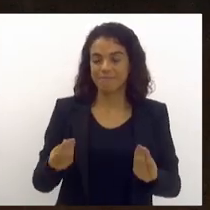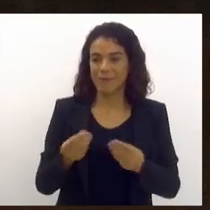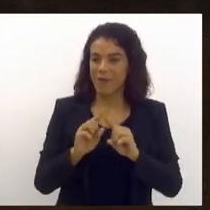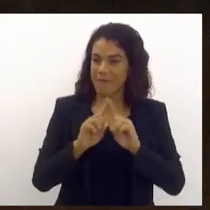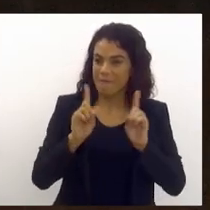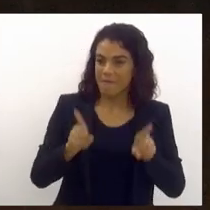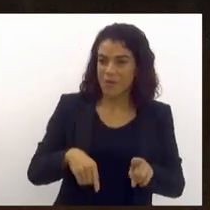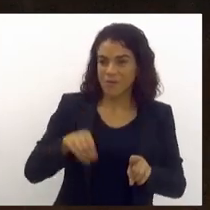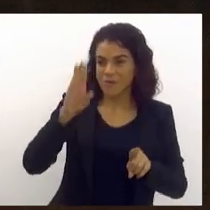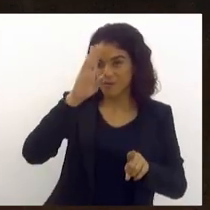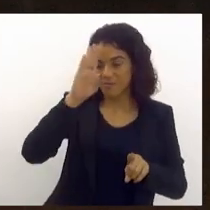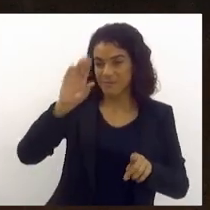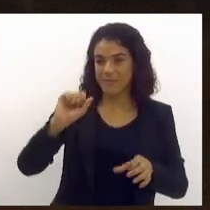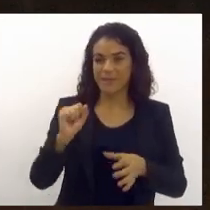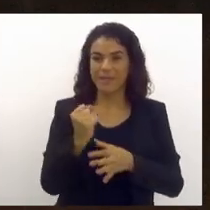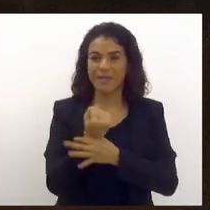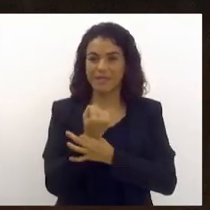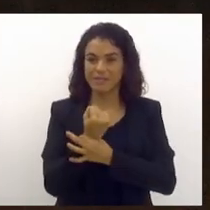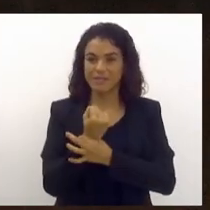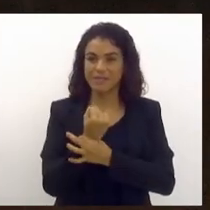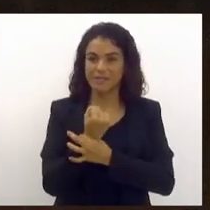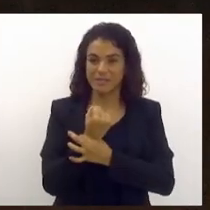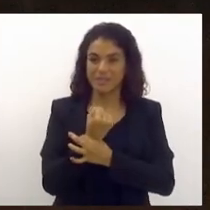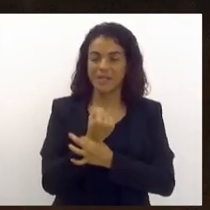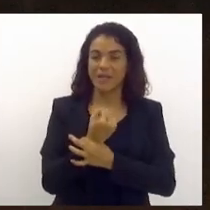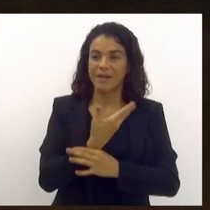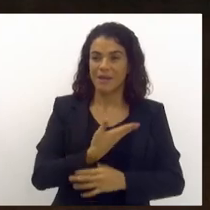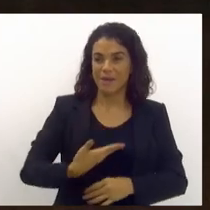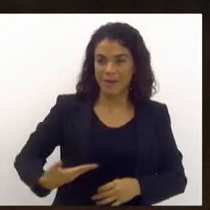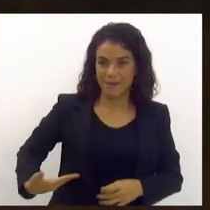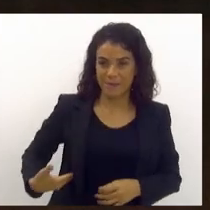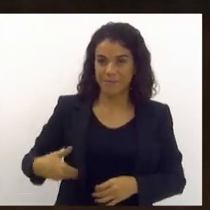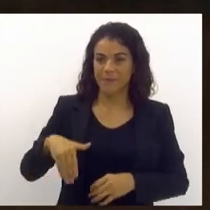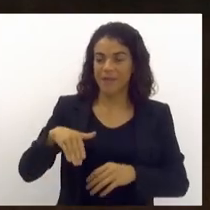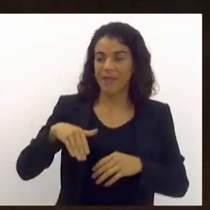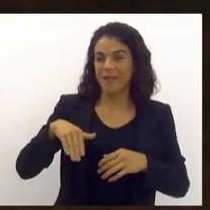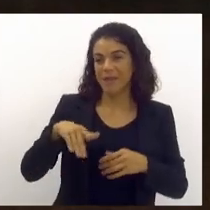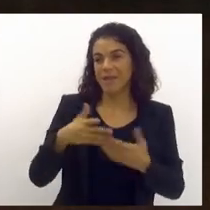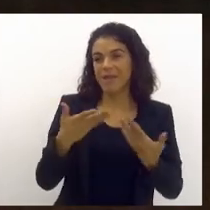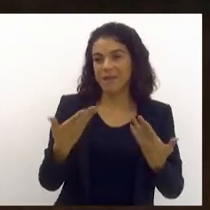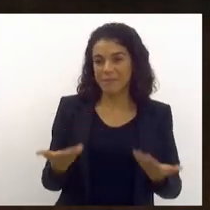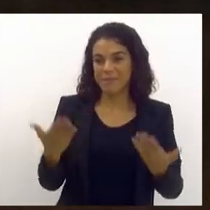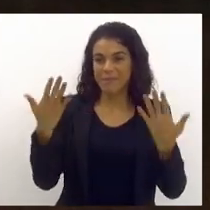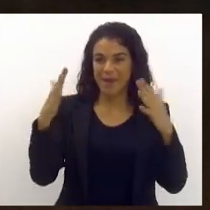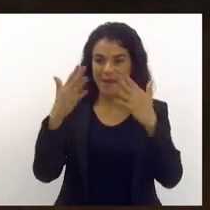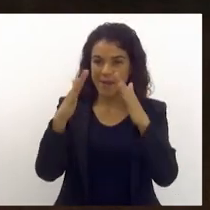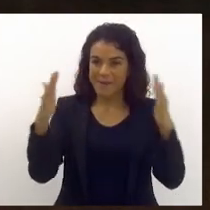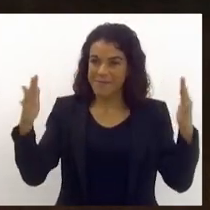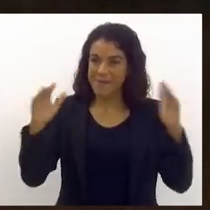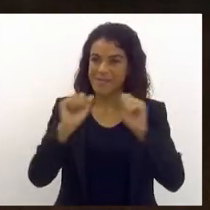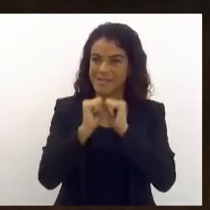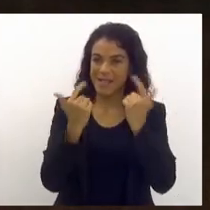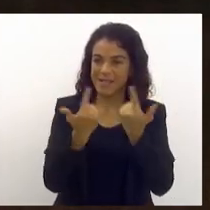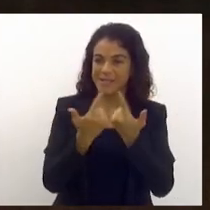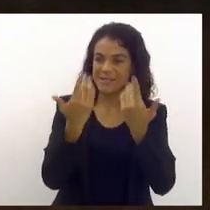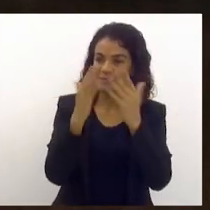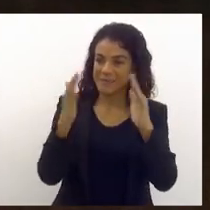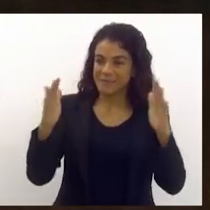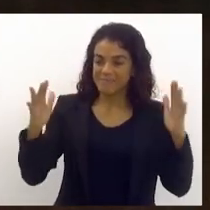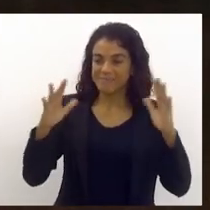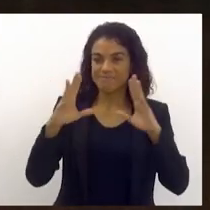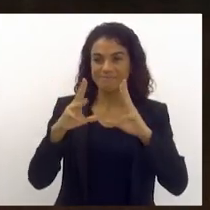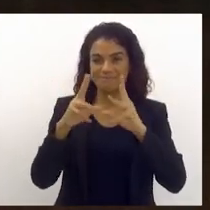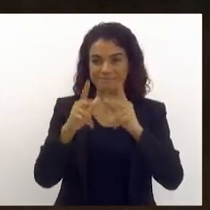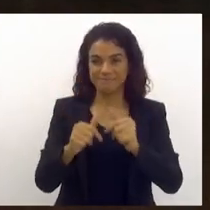função principal garantir a segurança pública em todas as suas esferas. Então, parabéns à Casa, parabéns à Vossa Excelência